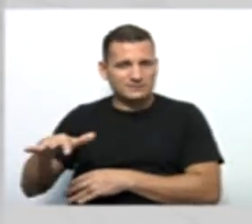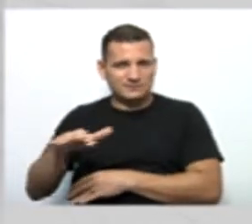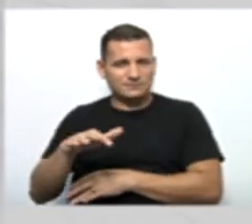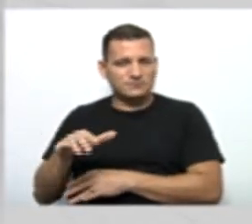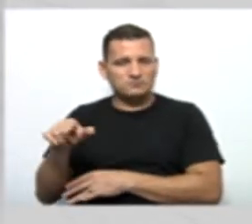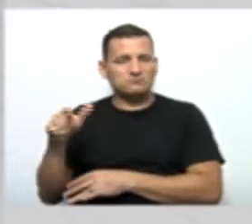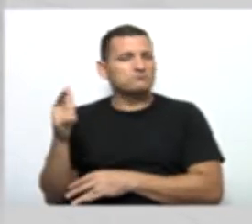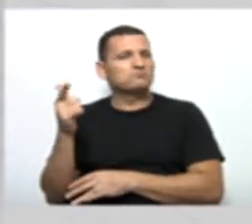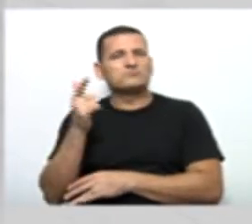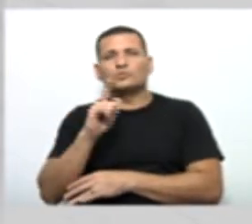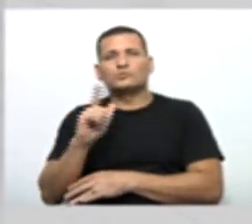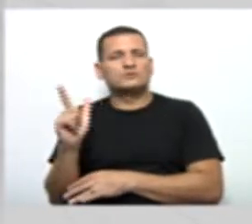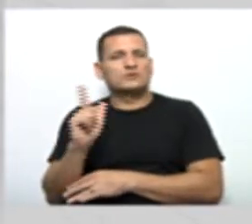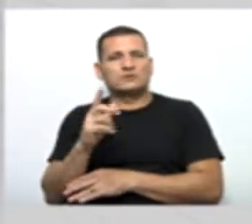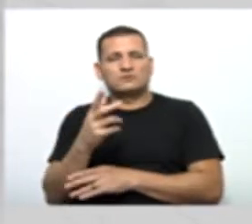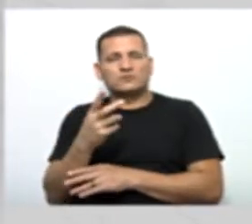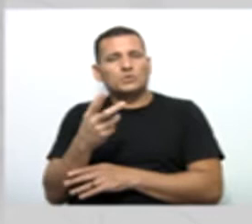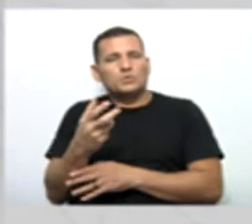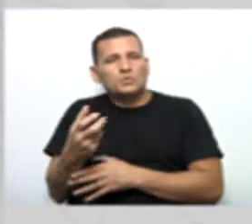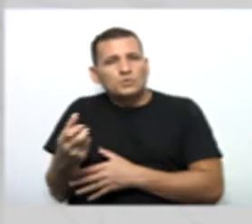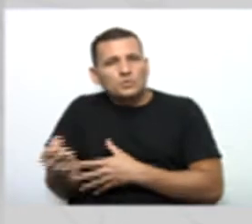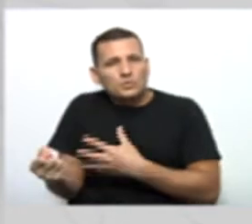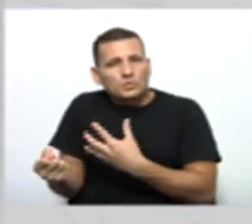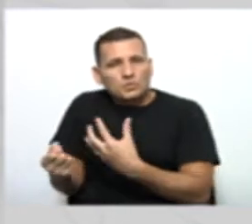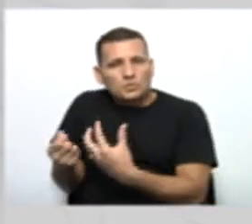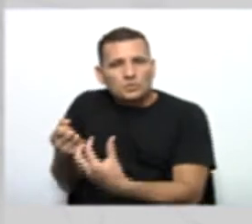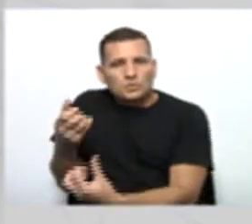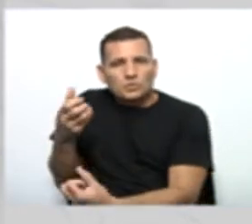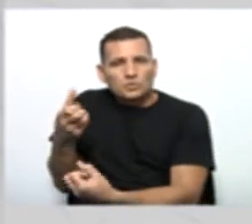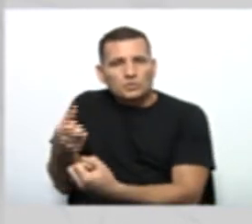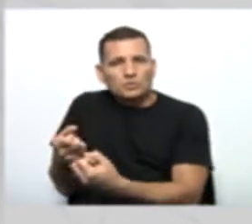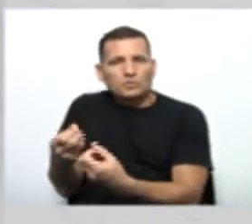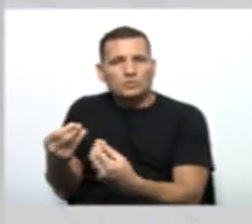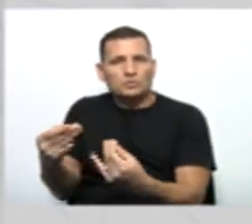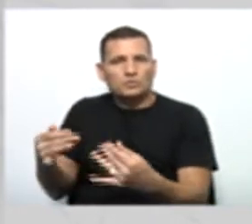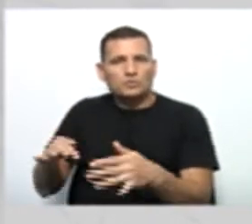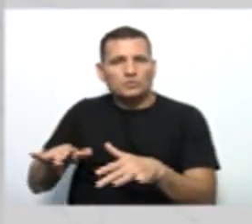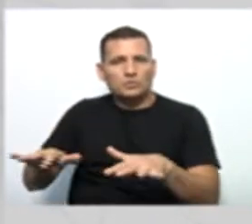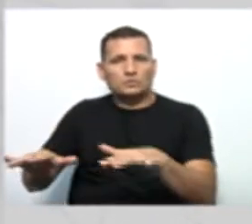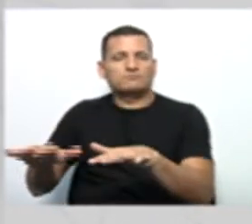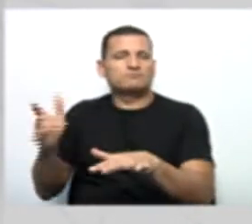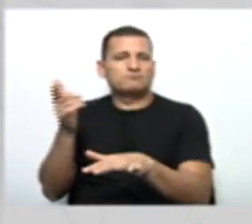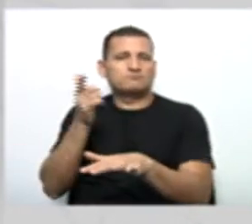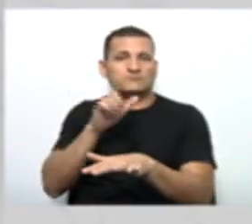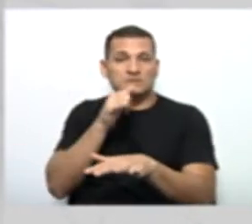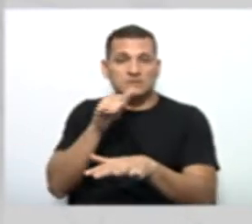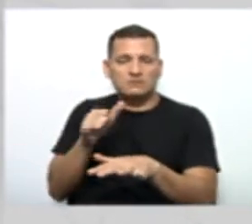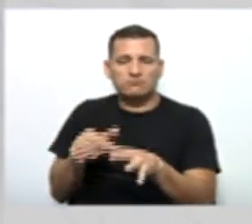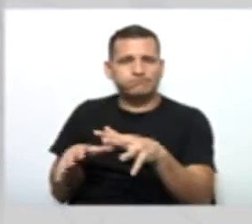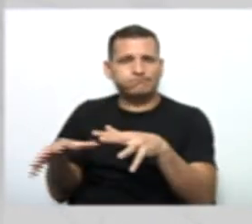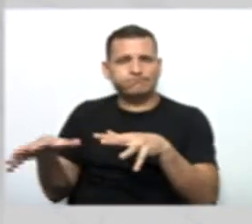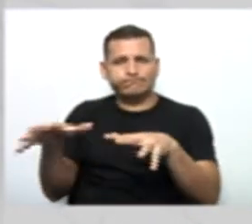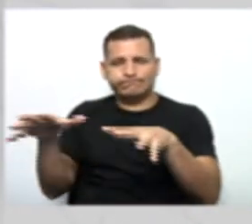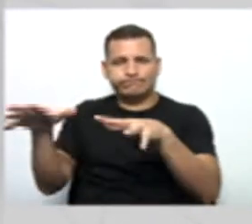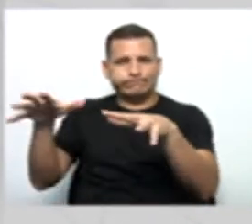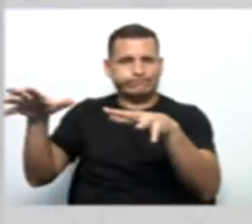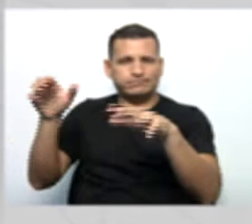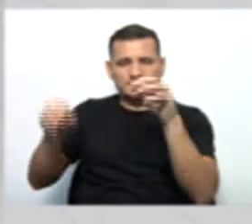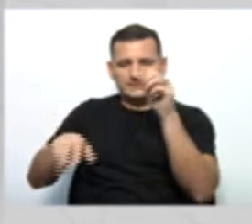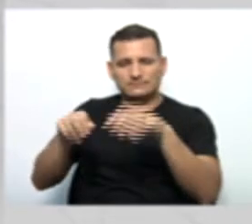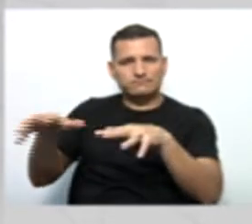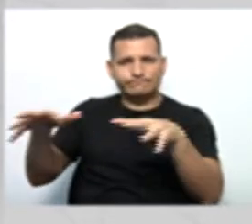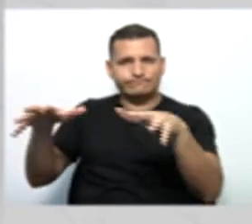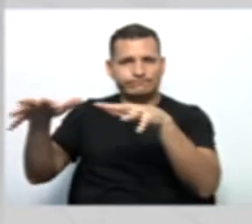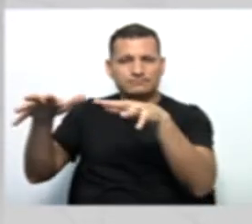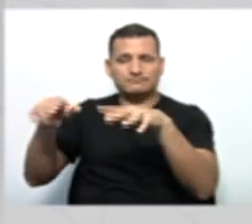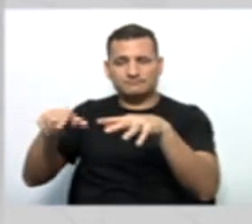lixo e eles vão começar a se acumular. Acumulando, eles vão provocar degradação ambiental. E o